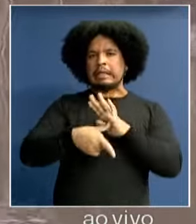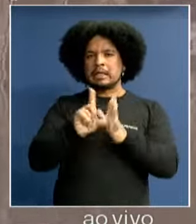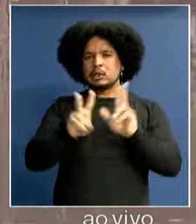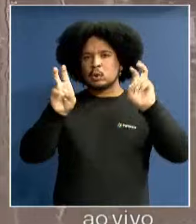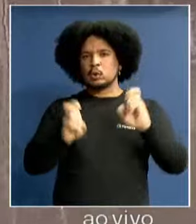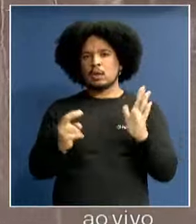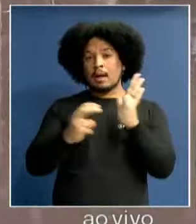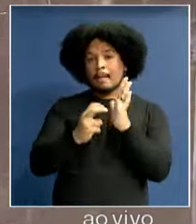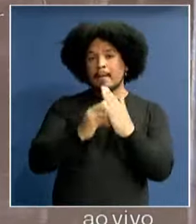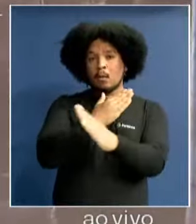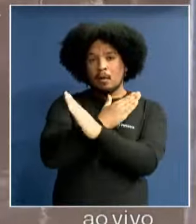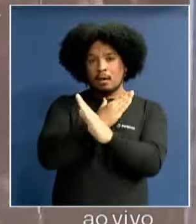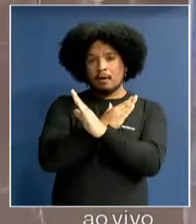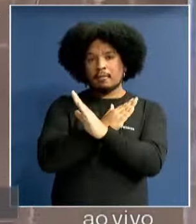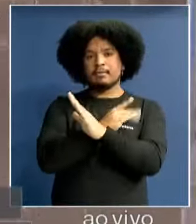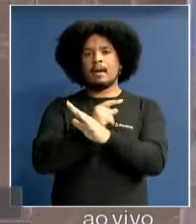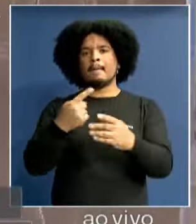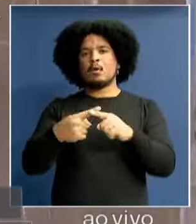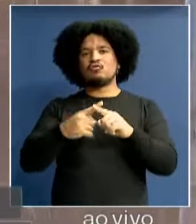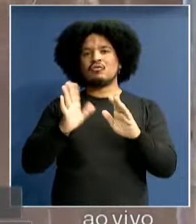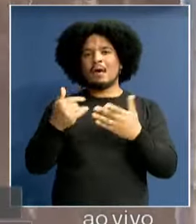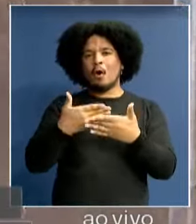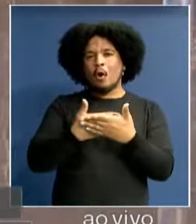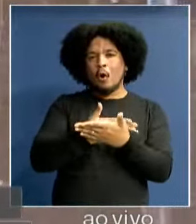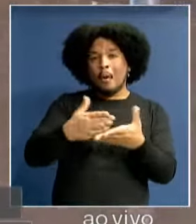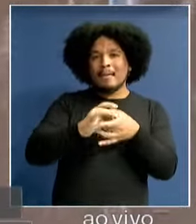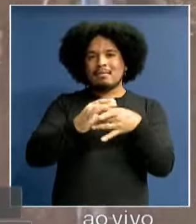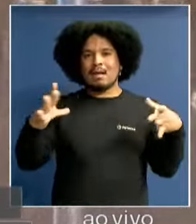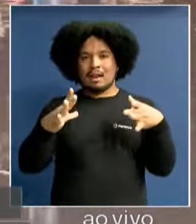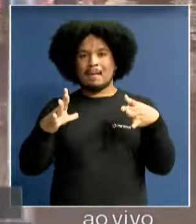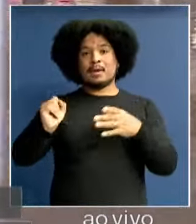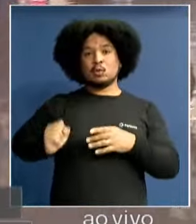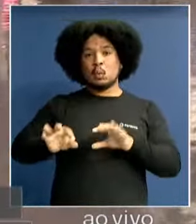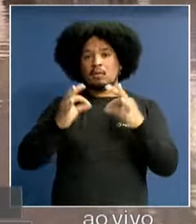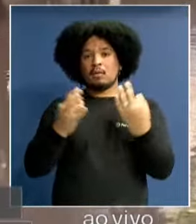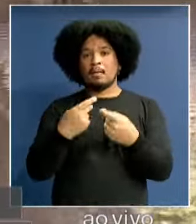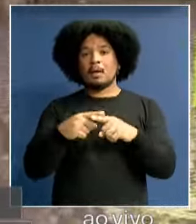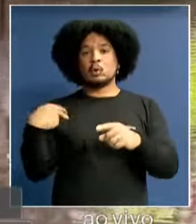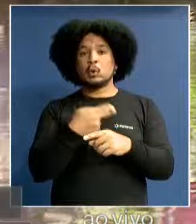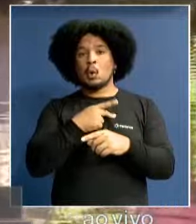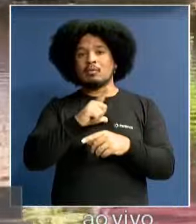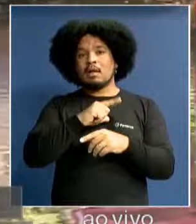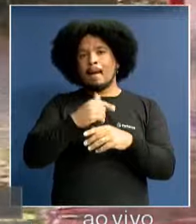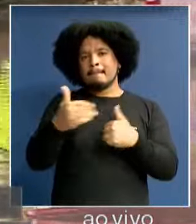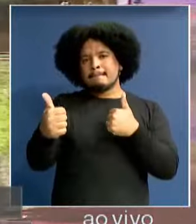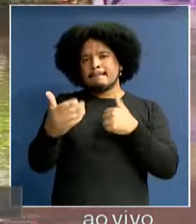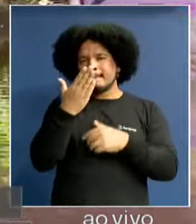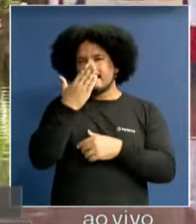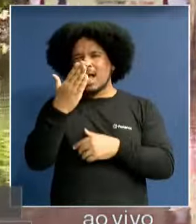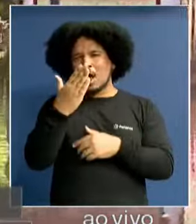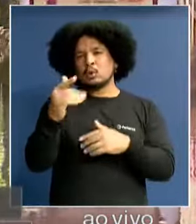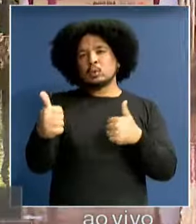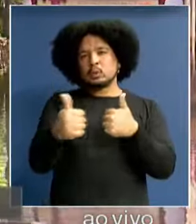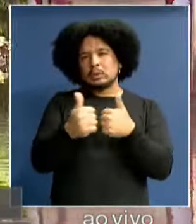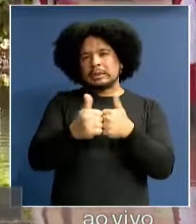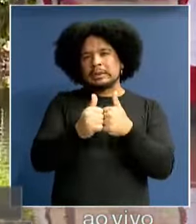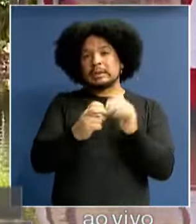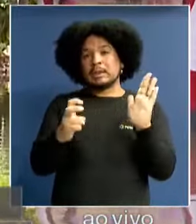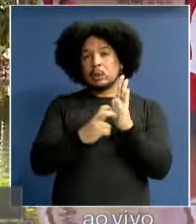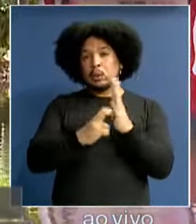Federal, onde está a antecipação do Bolsa Família para muita gente. E a gente está do lado da Caixa Econômica aqui, desse prédio,